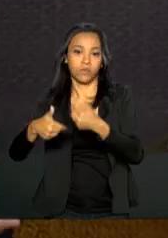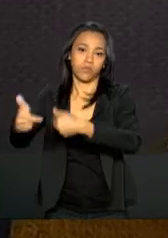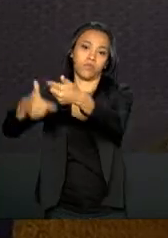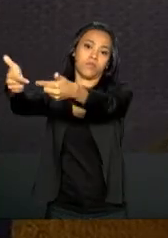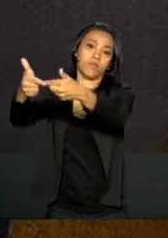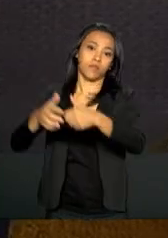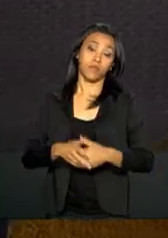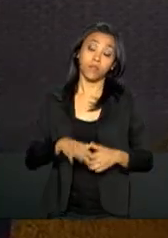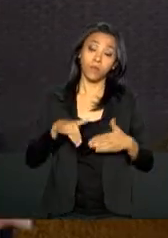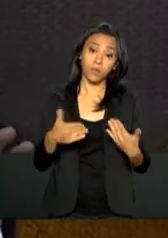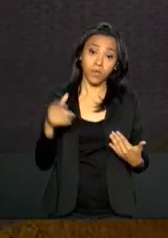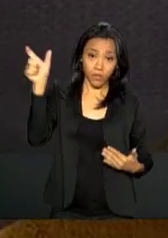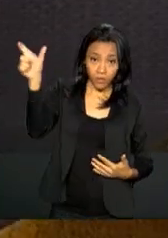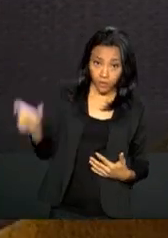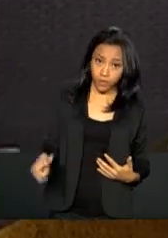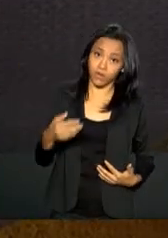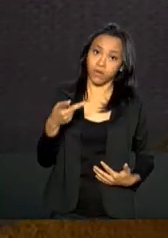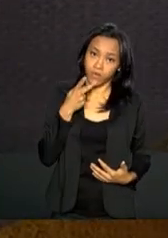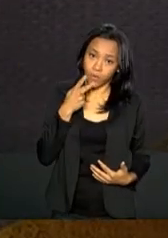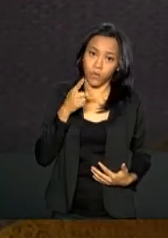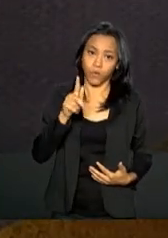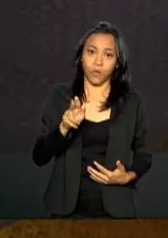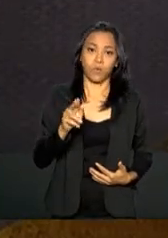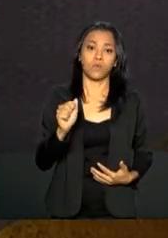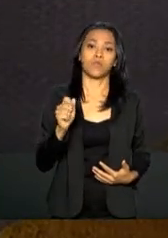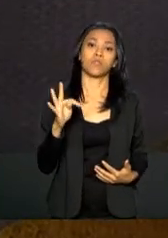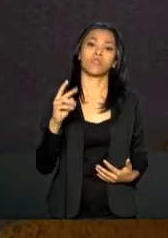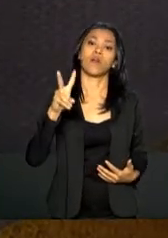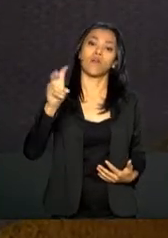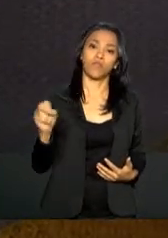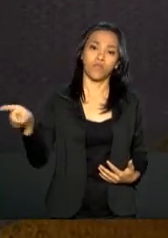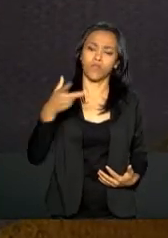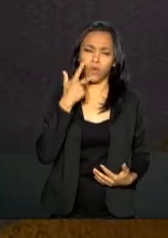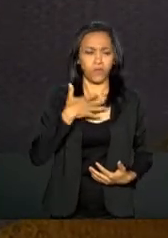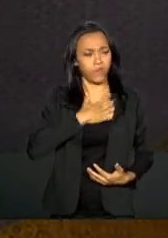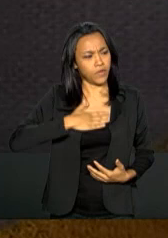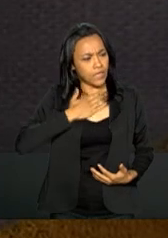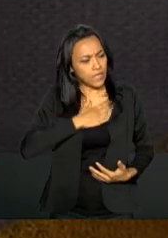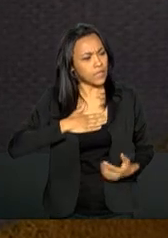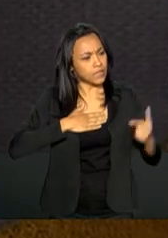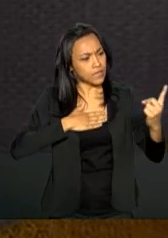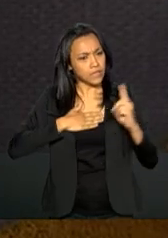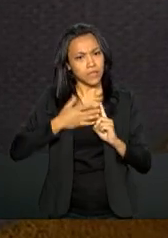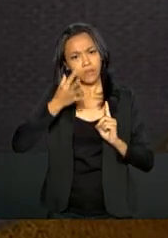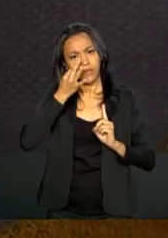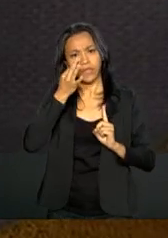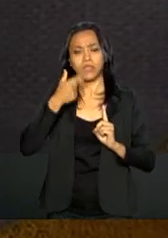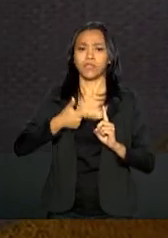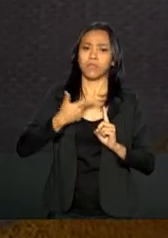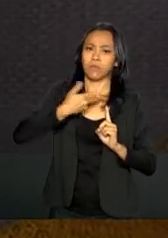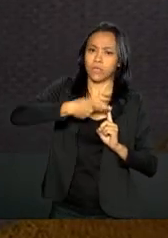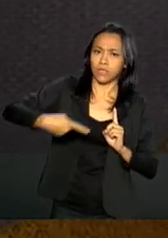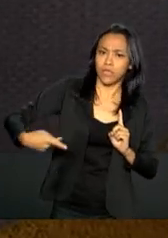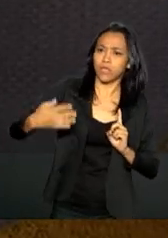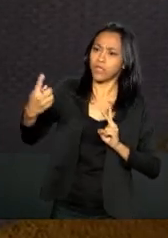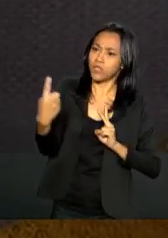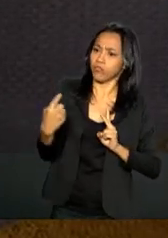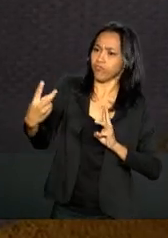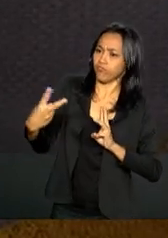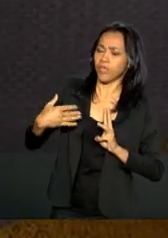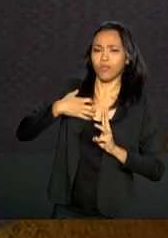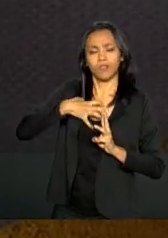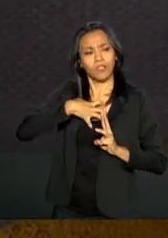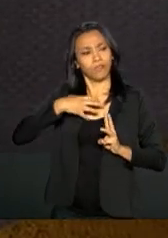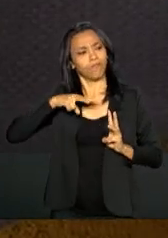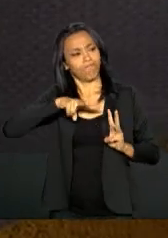gustavo também diz olha aqui fico muito feliz do presidente todos terem vindo aqui a passagem eu venho aqui com muito gosto muita